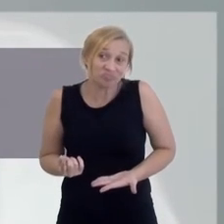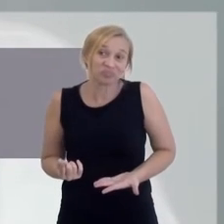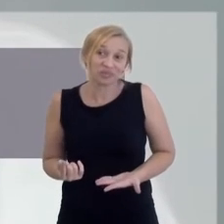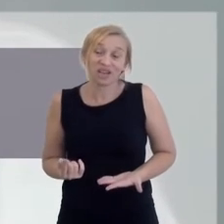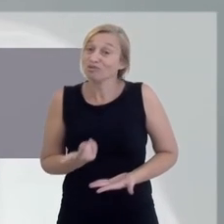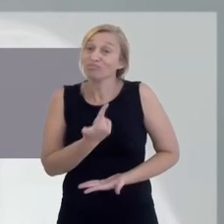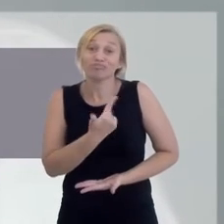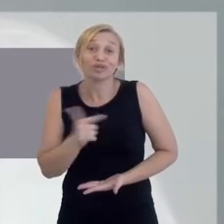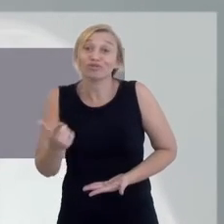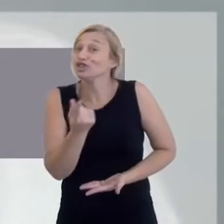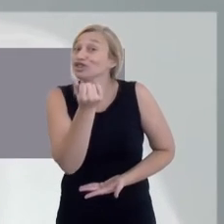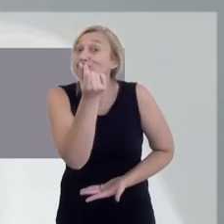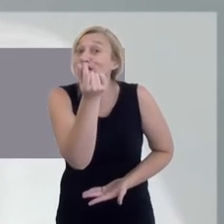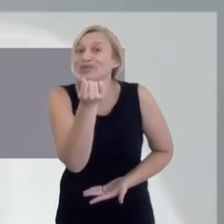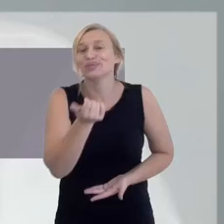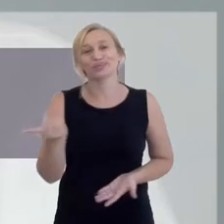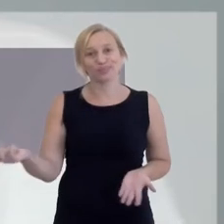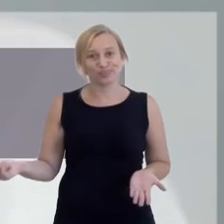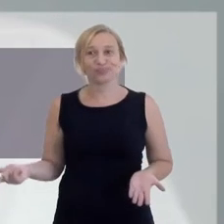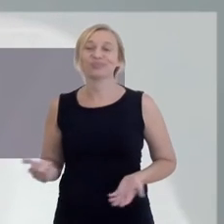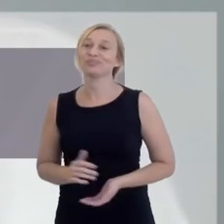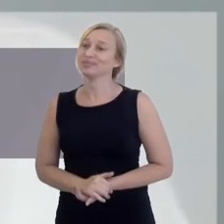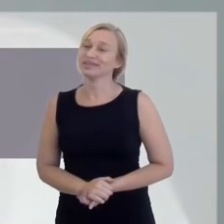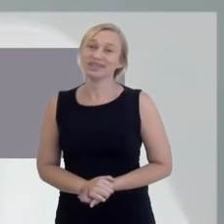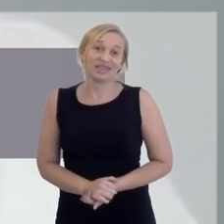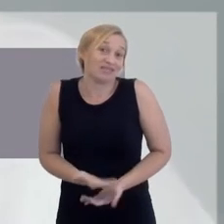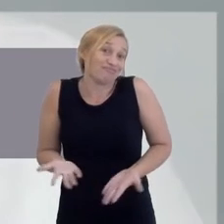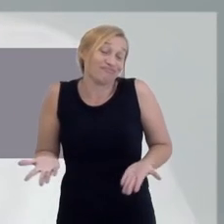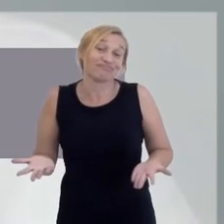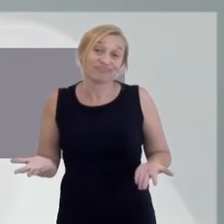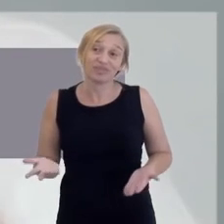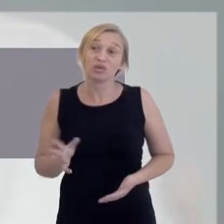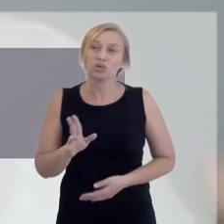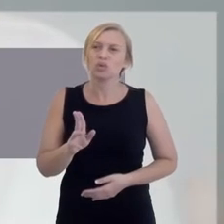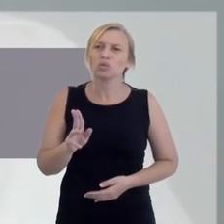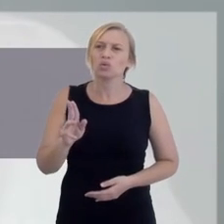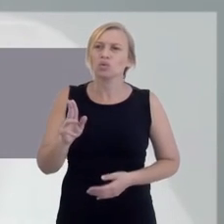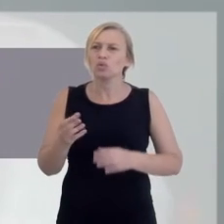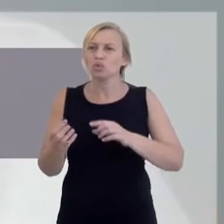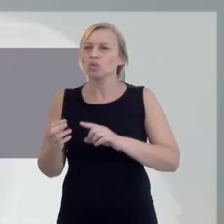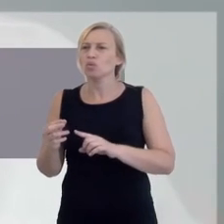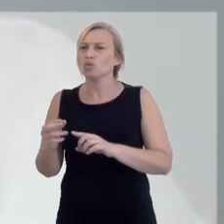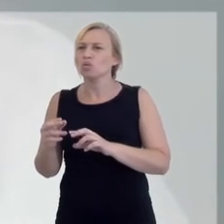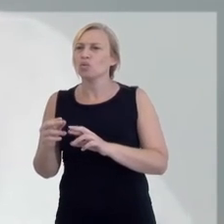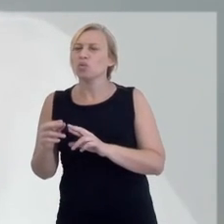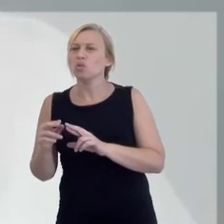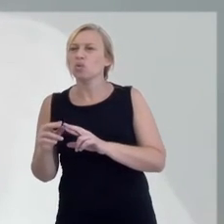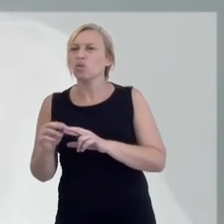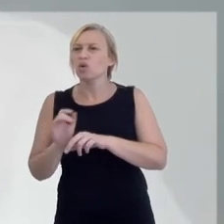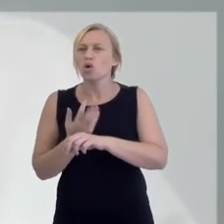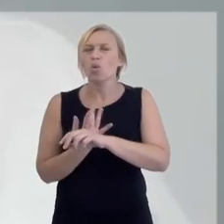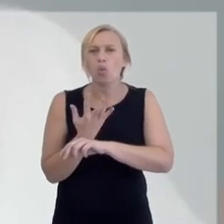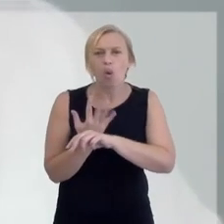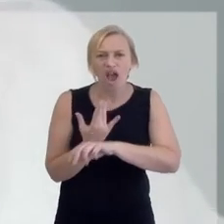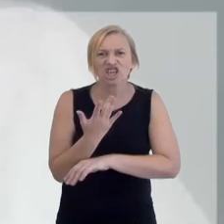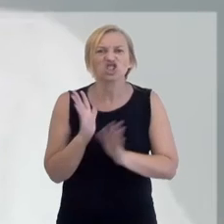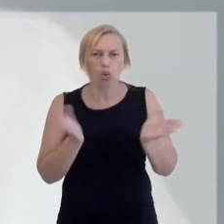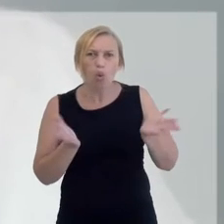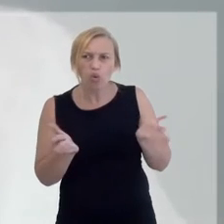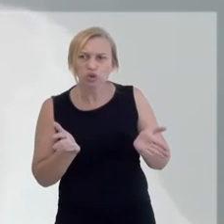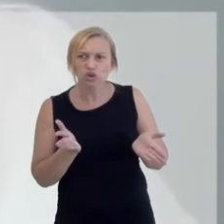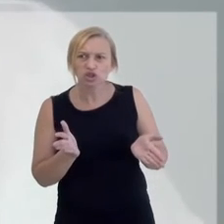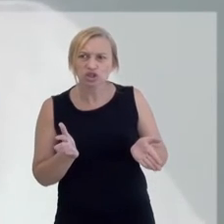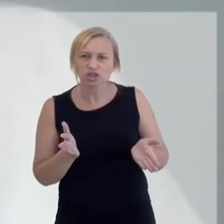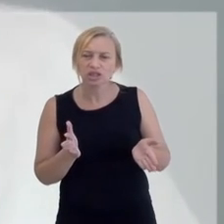porque não tinha dinheiro, porque ainda não tinha. Eu não tinha. A UERJ hoje dá um escopo